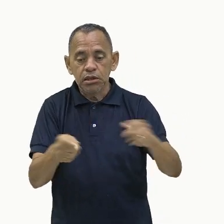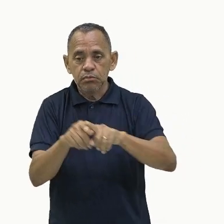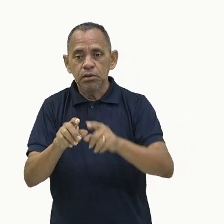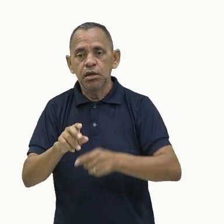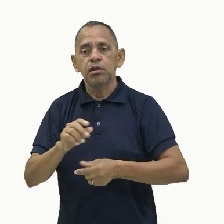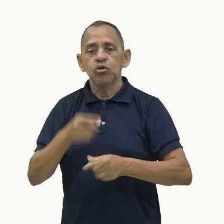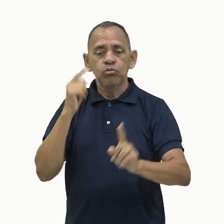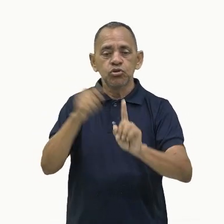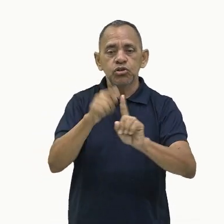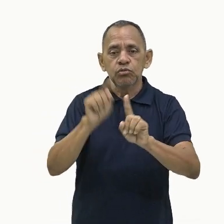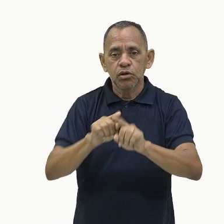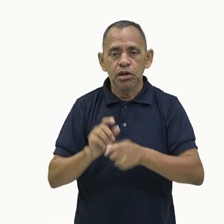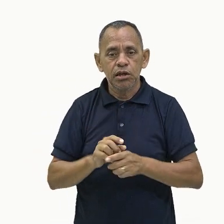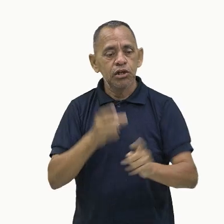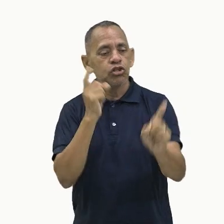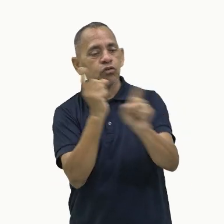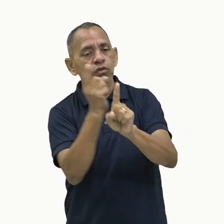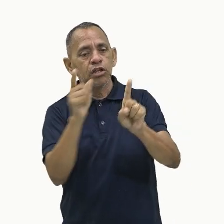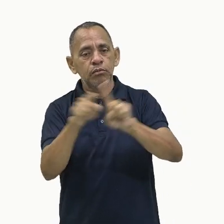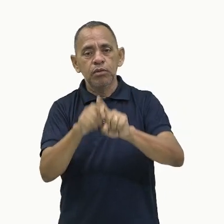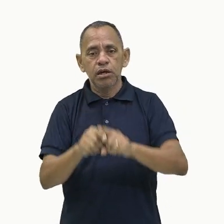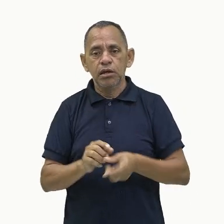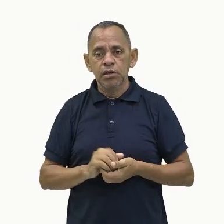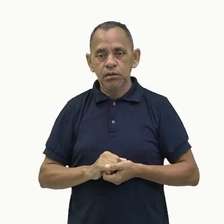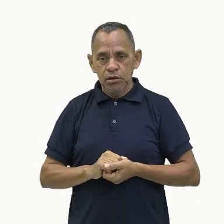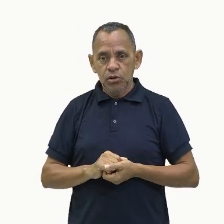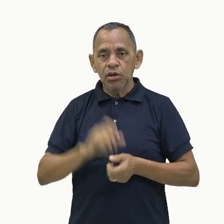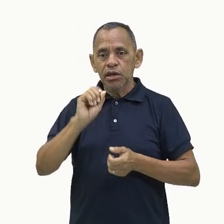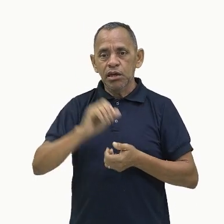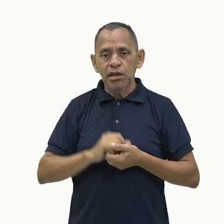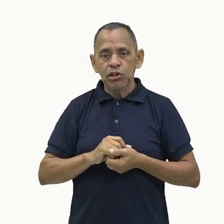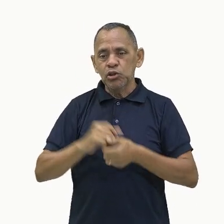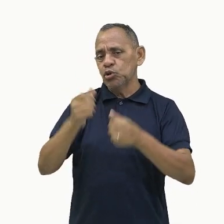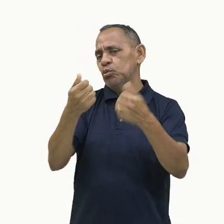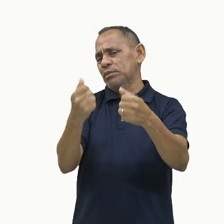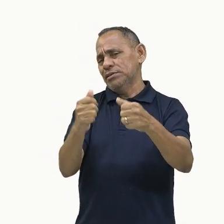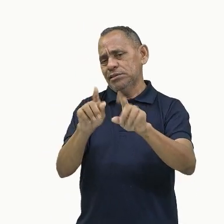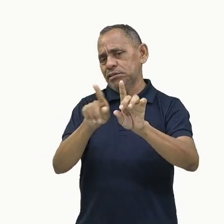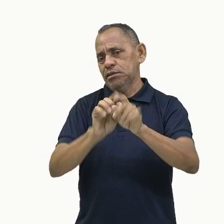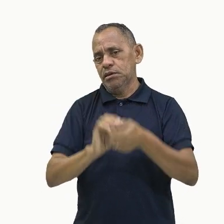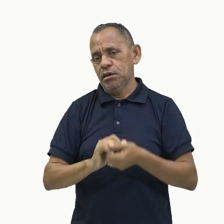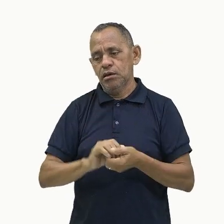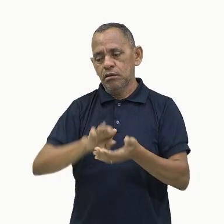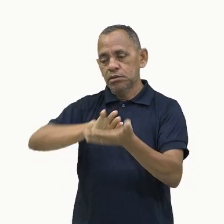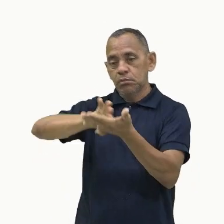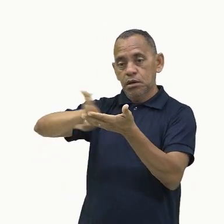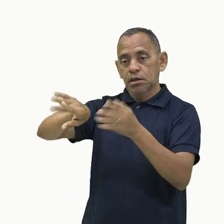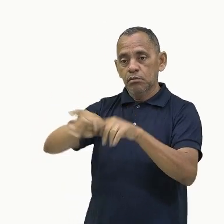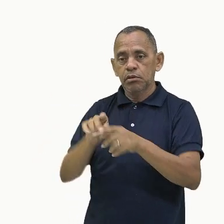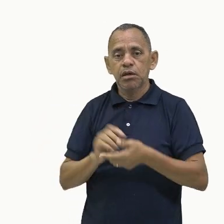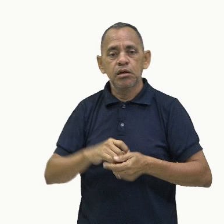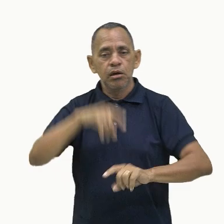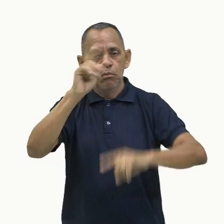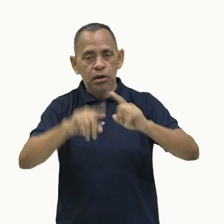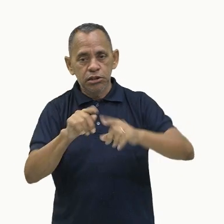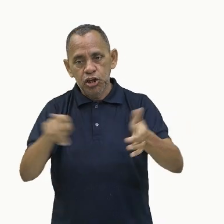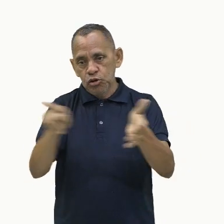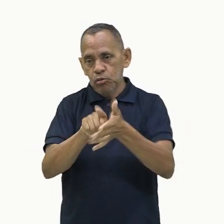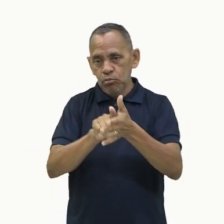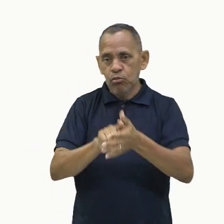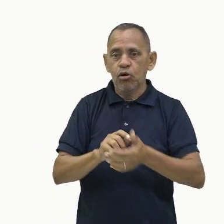eliminar tudo que não é necessário para a realização das atividades. Isso inclui ferramentas,